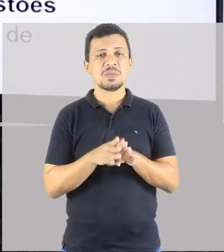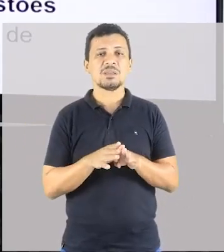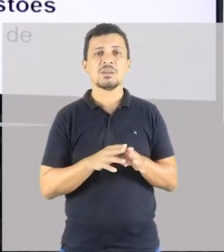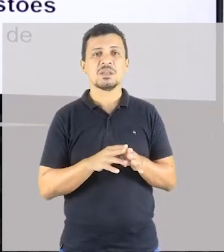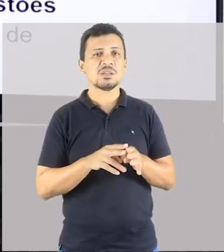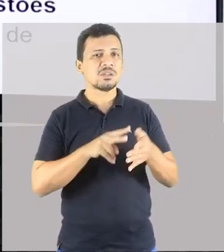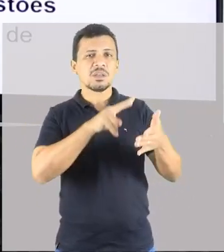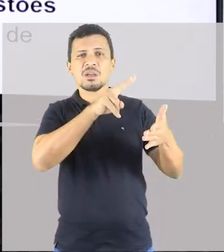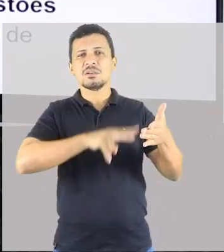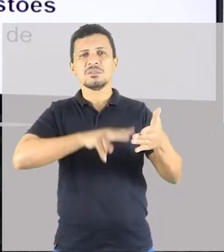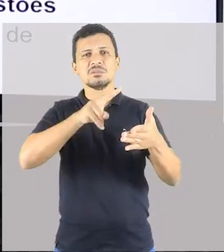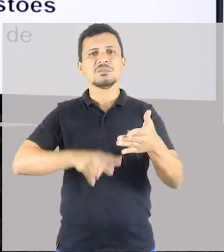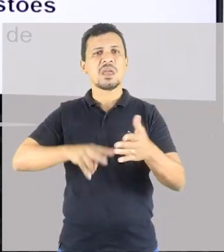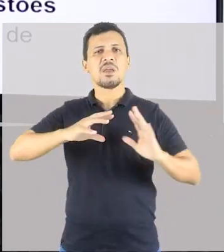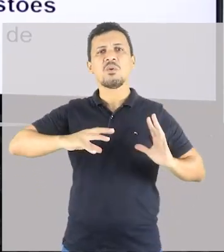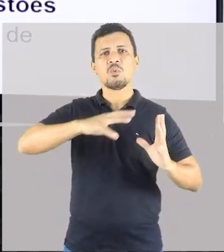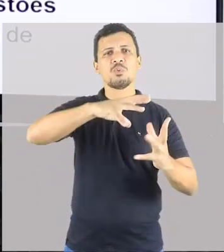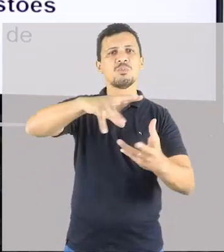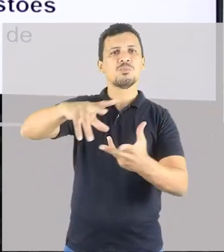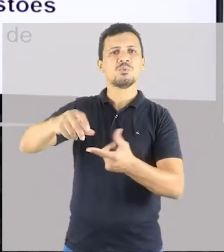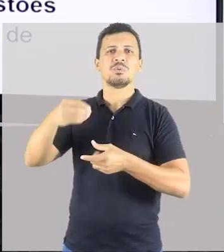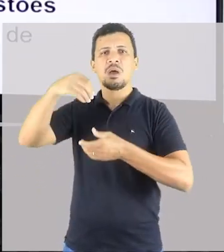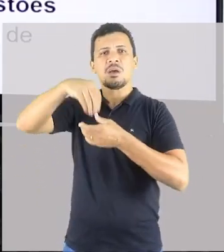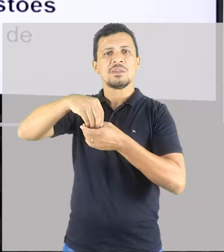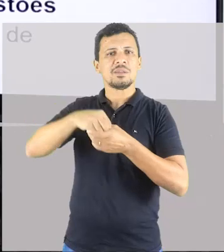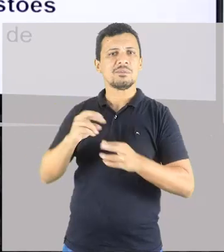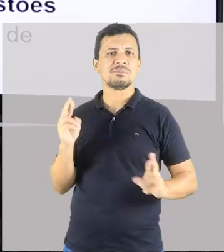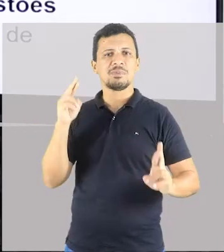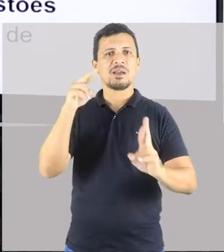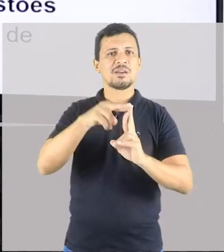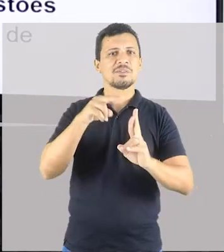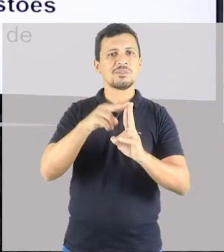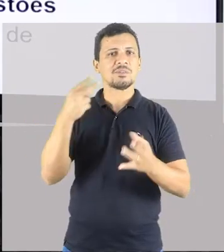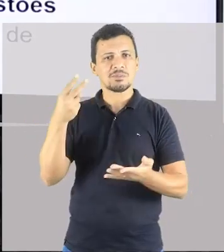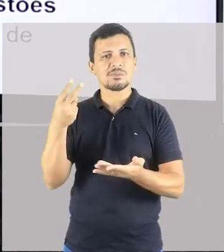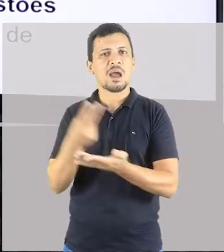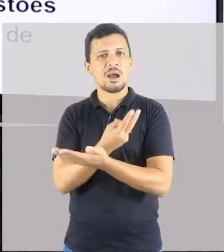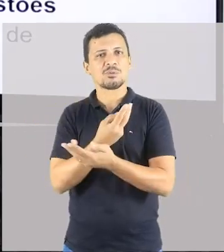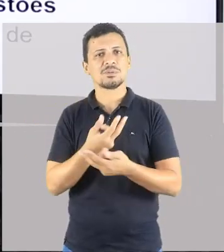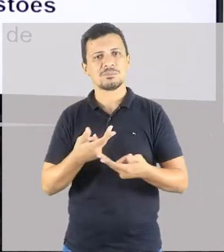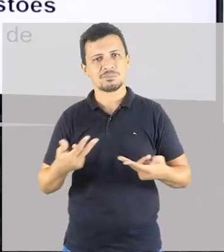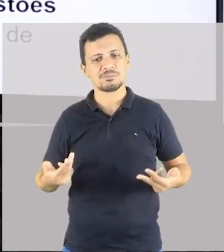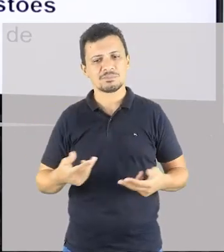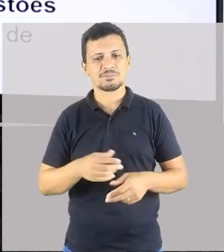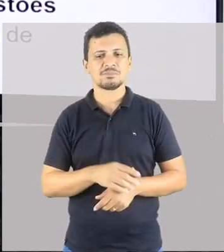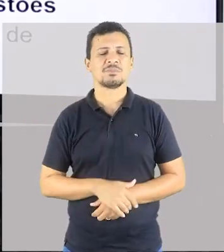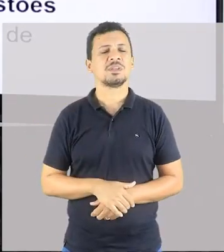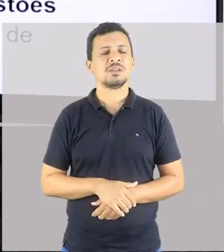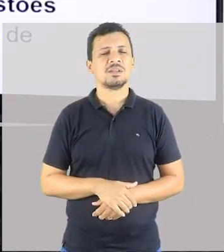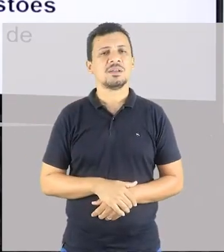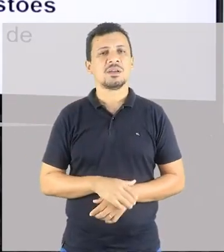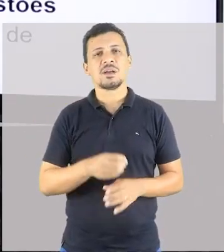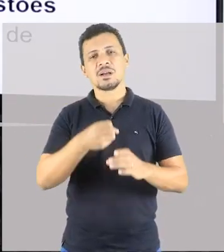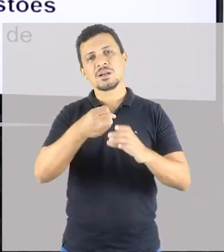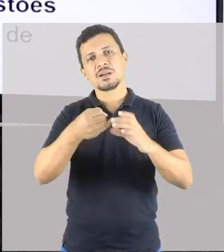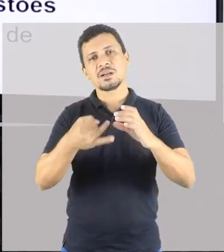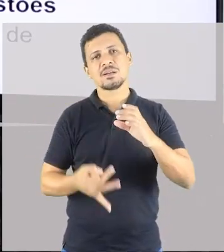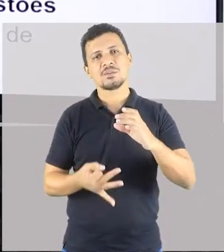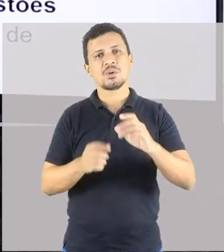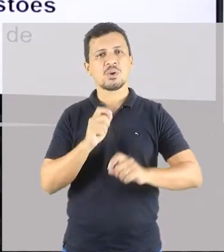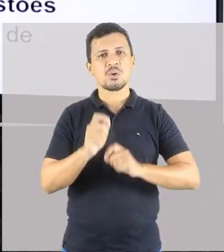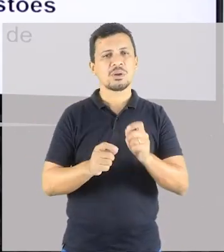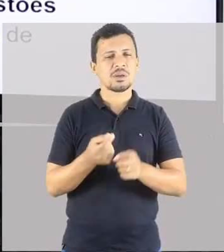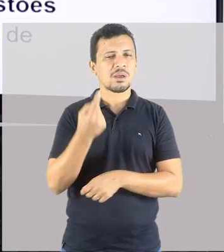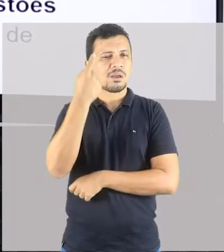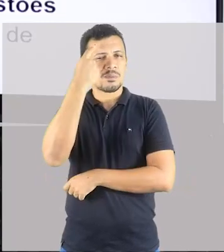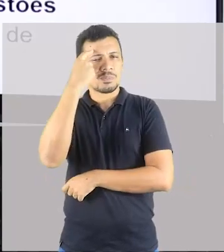mundo dentro das referências, né, dos acontecimentos. Essa fase ficou caracterizada pela reflexão